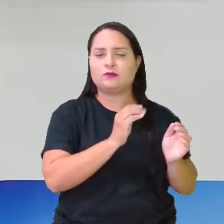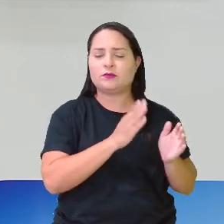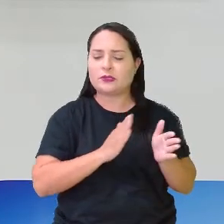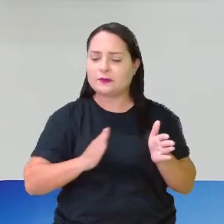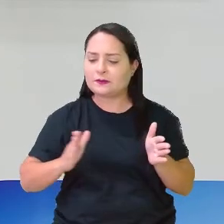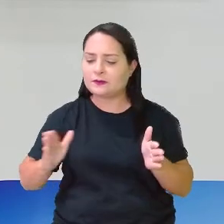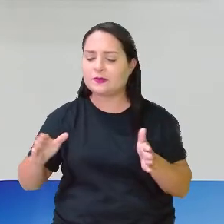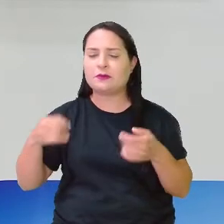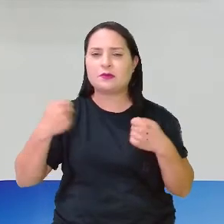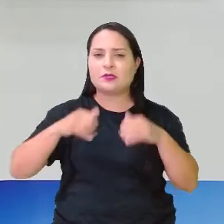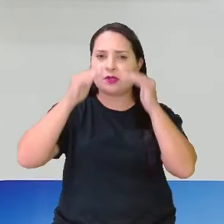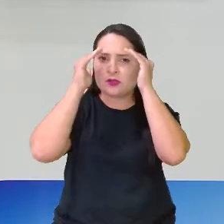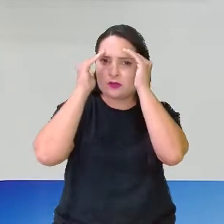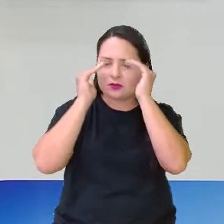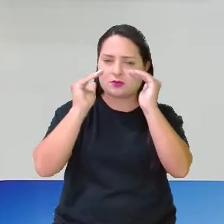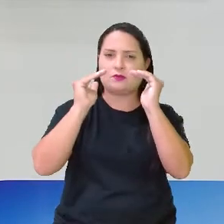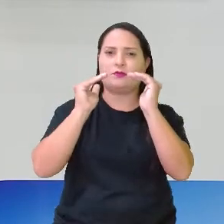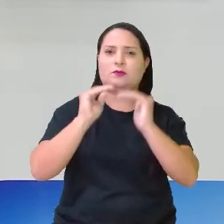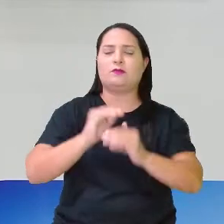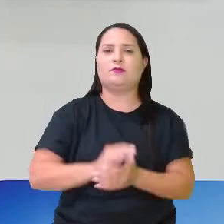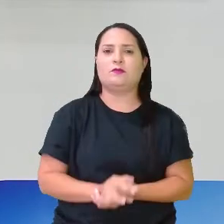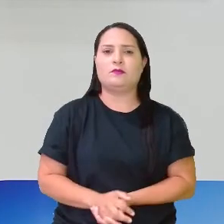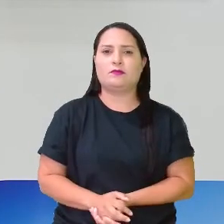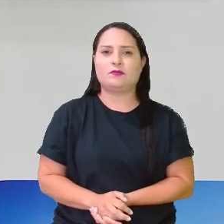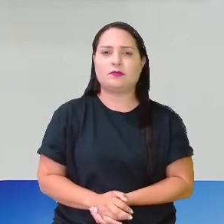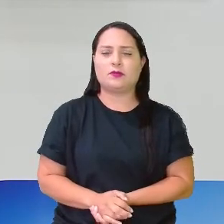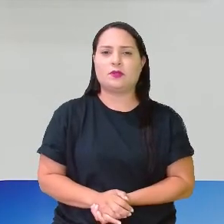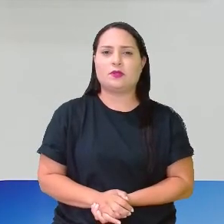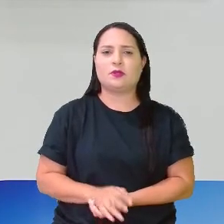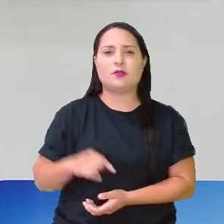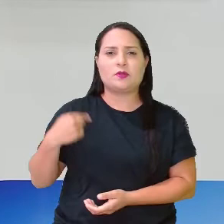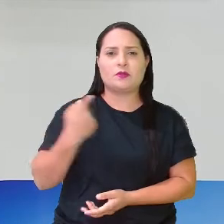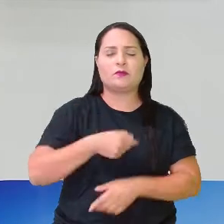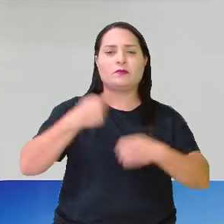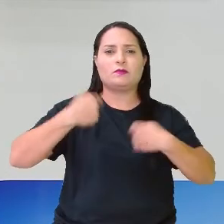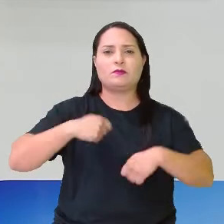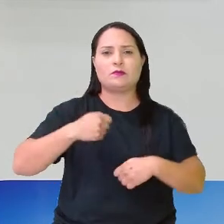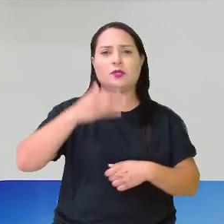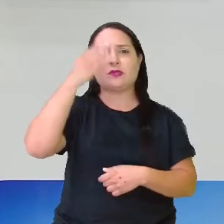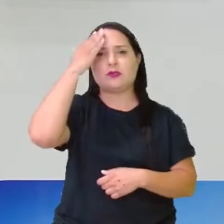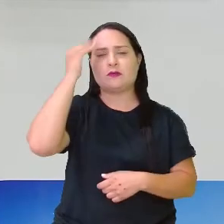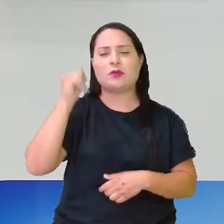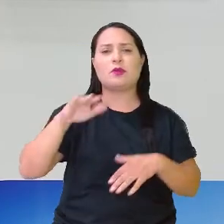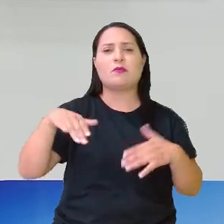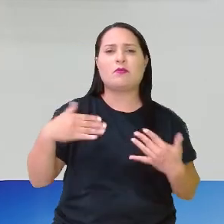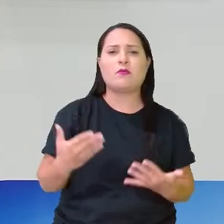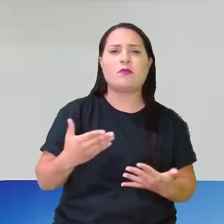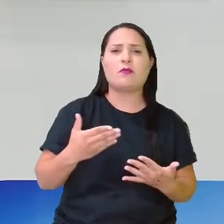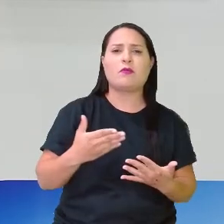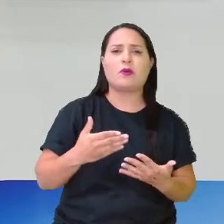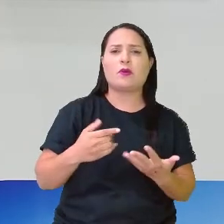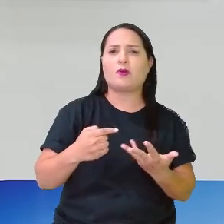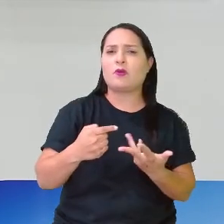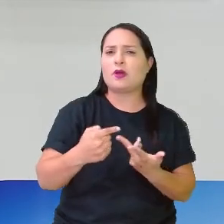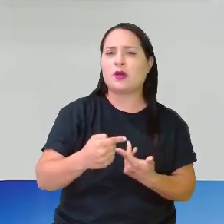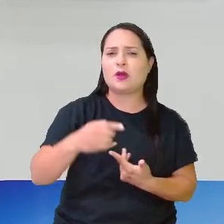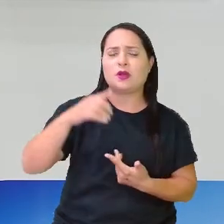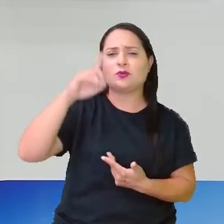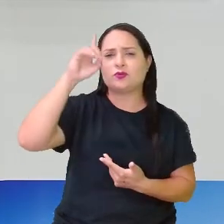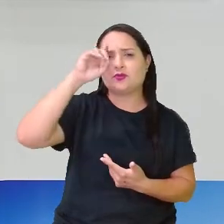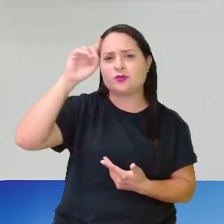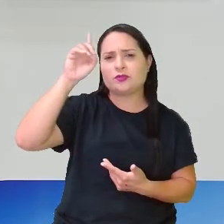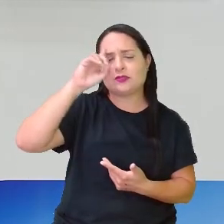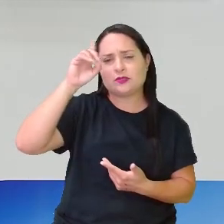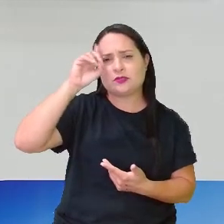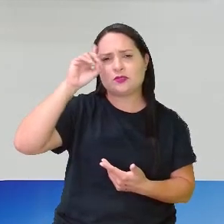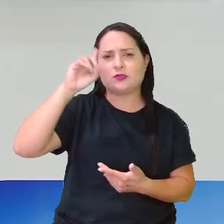né, seja respeitada. A gente precisa saber qual é a frequência ideal que eu tenho que fazer